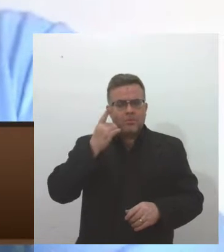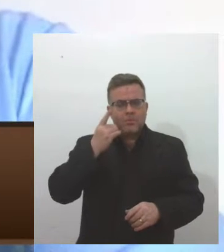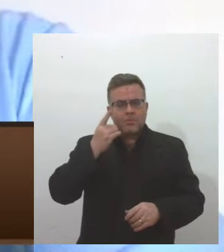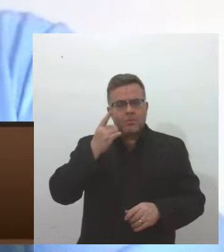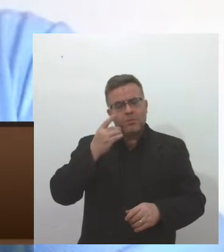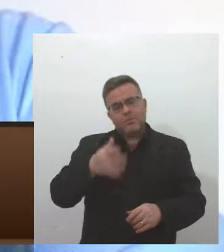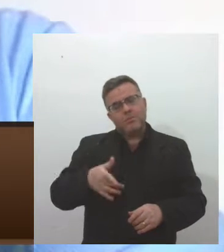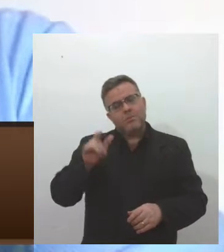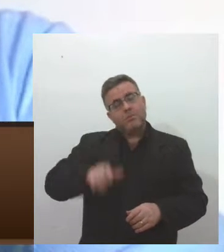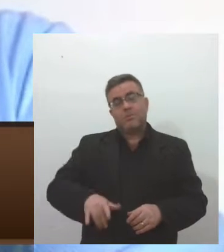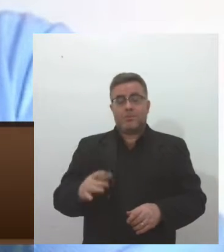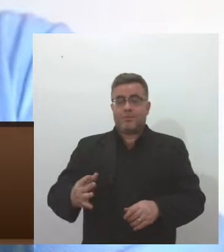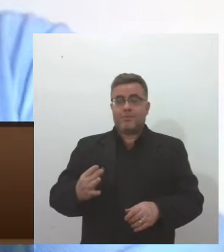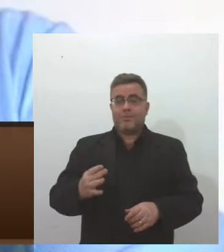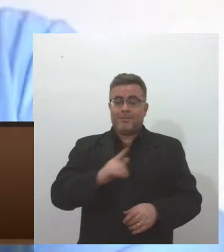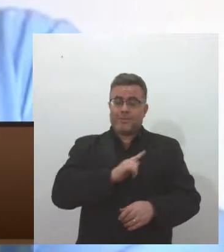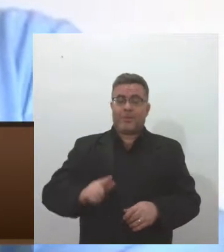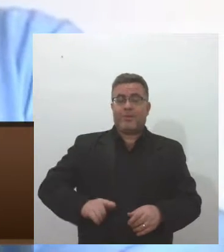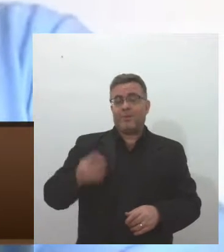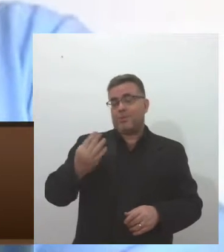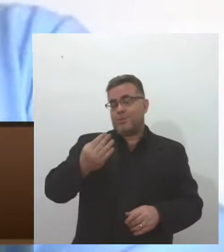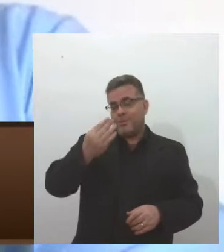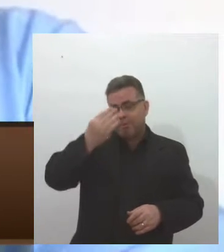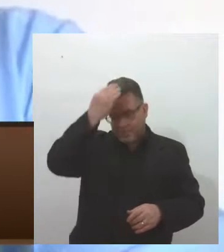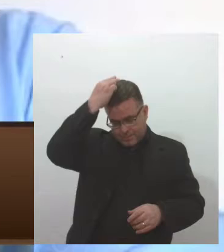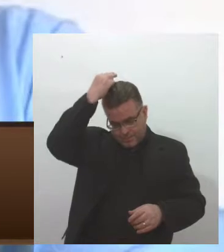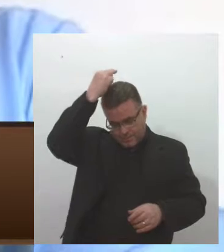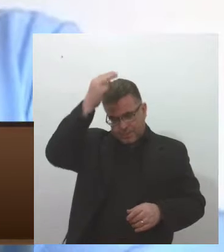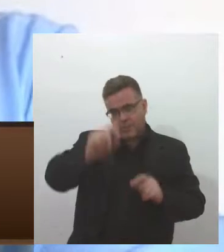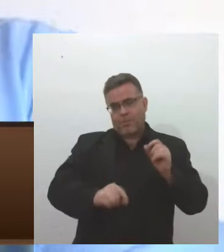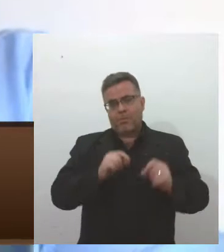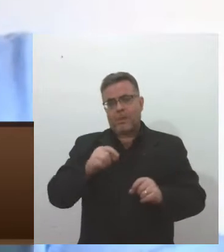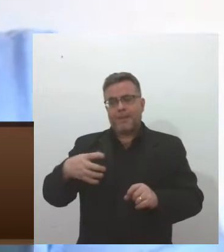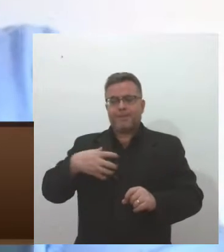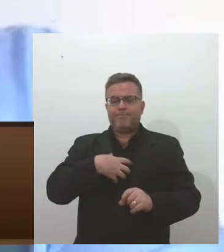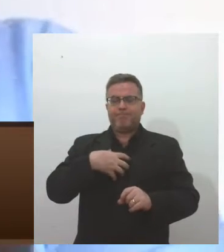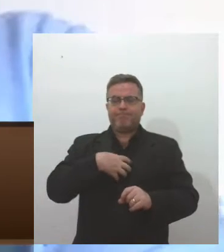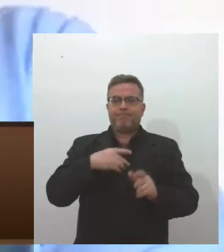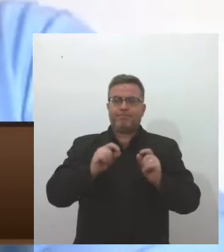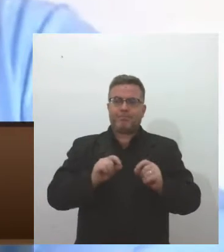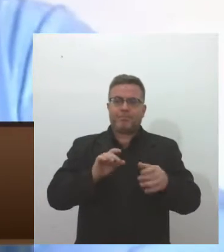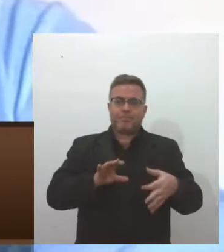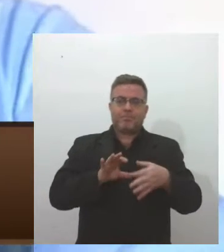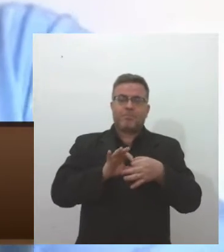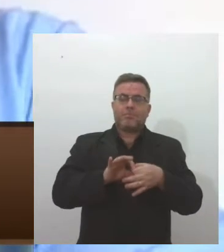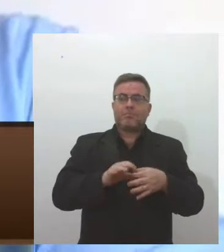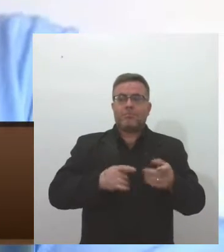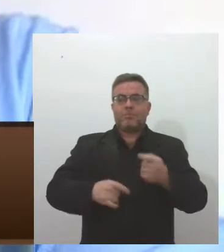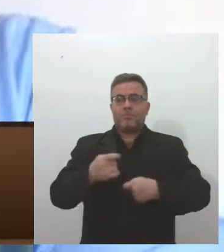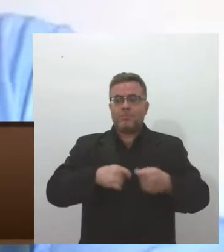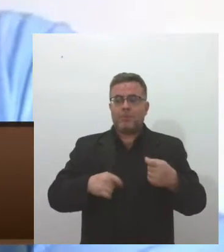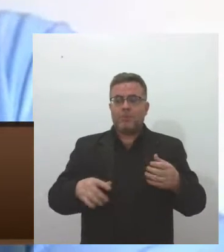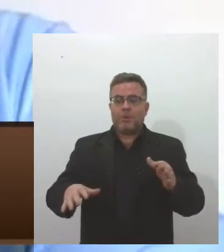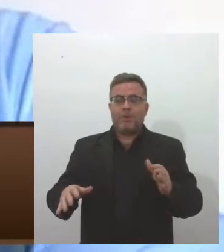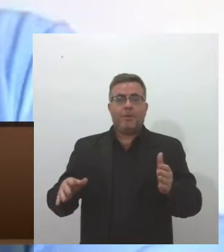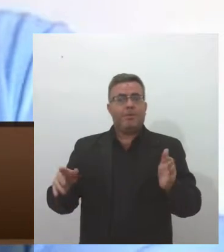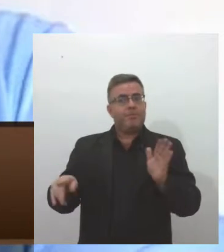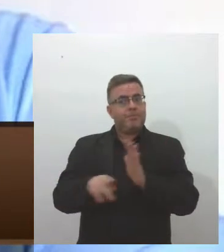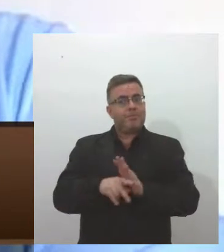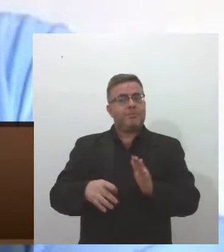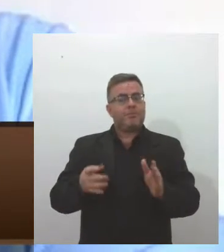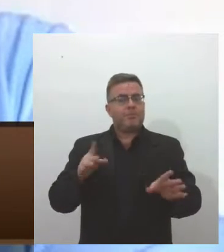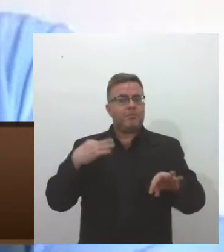sensível também aos setores econômicos ligados ao turismo, e os eventos fazem